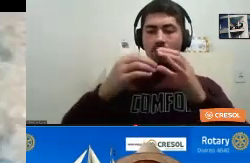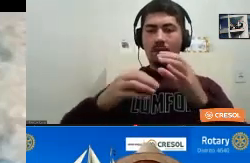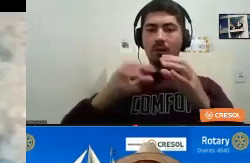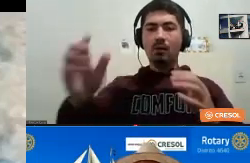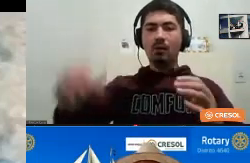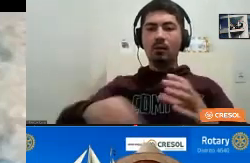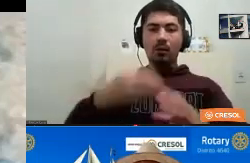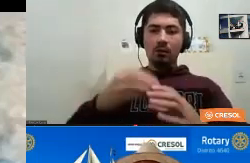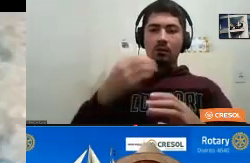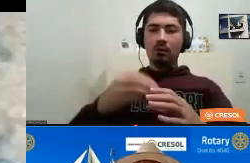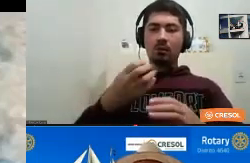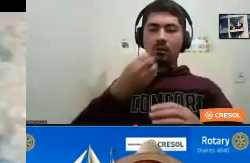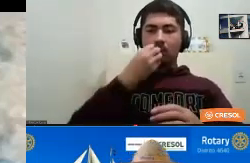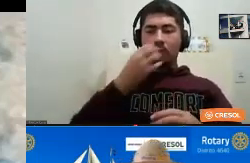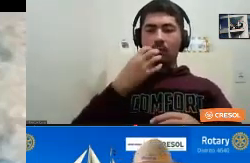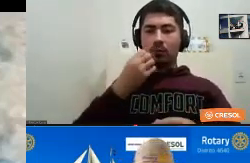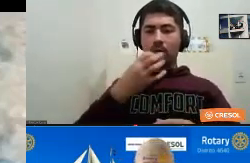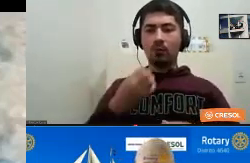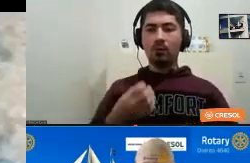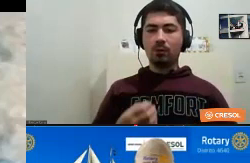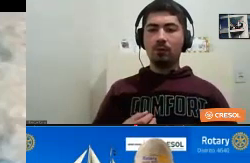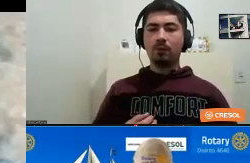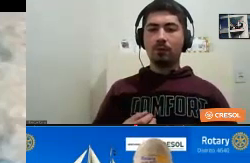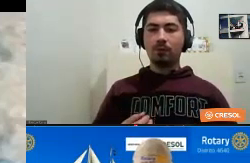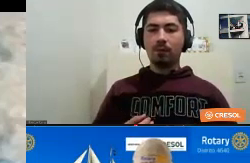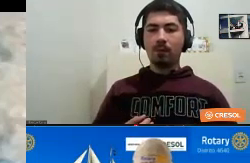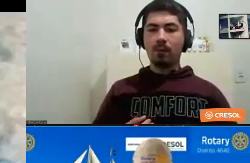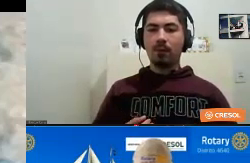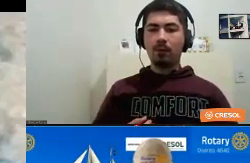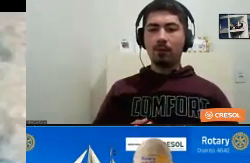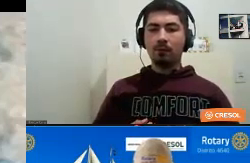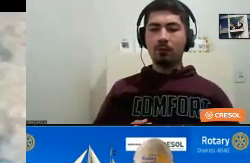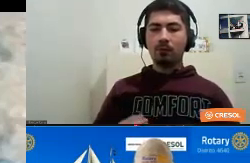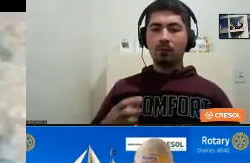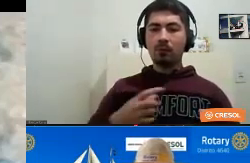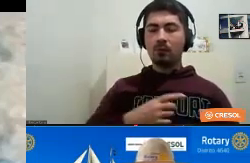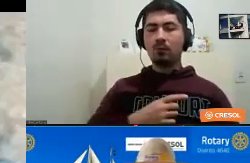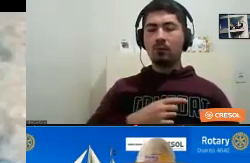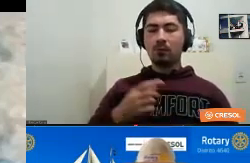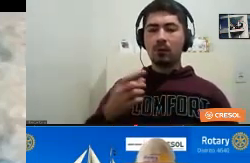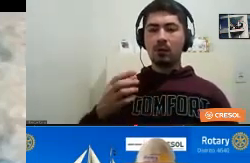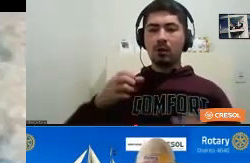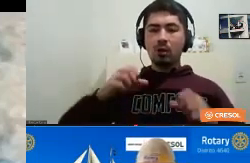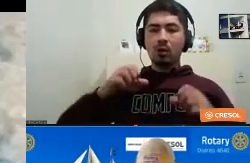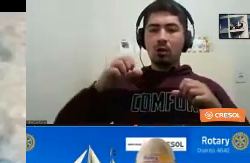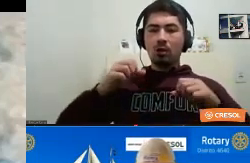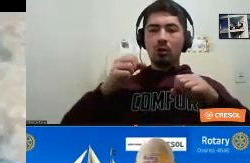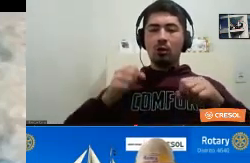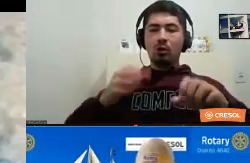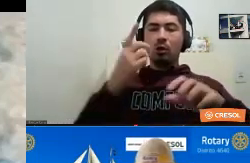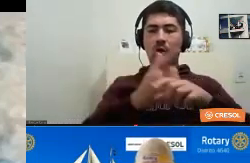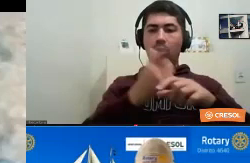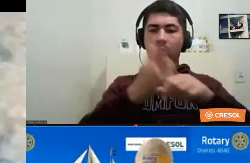loja de material de construção no estado de São Paulo e a 21ª no Brasil, no mundo de